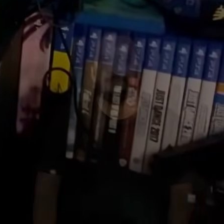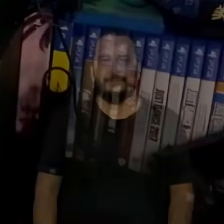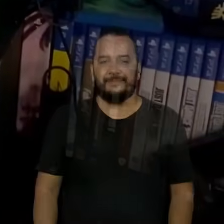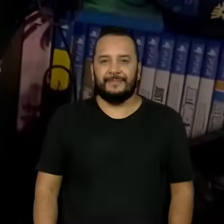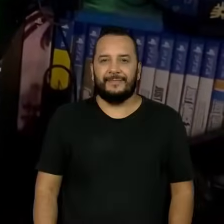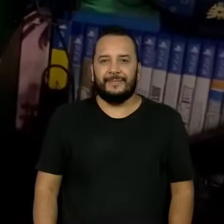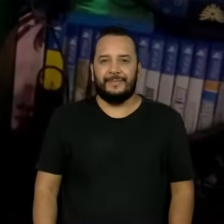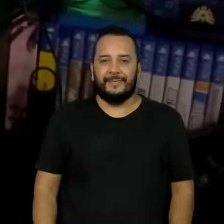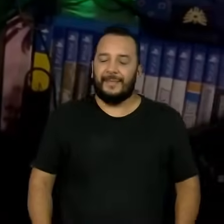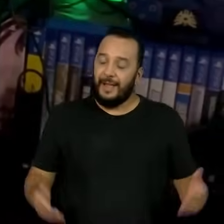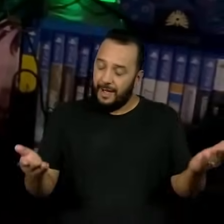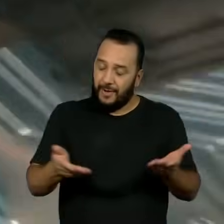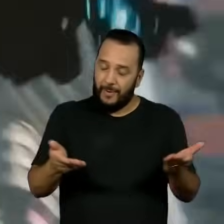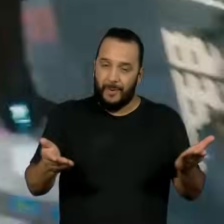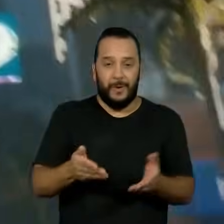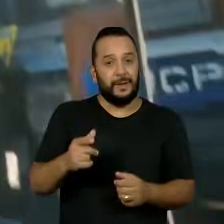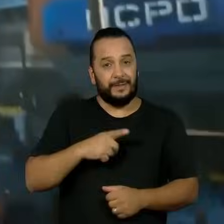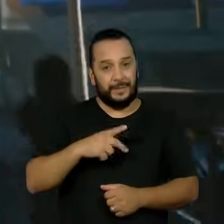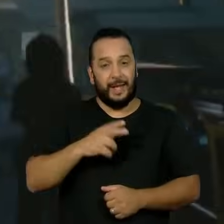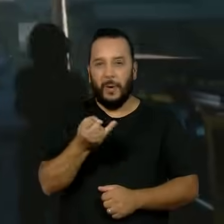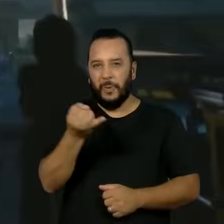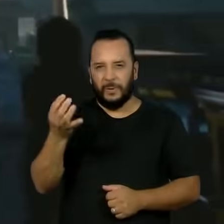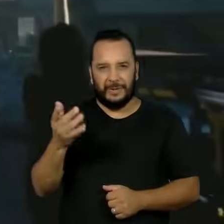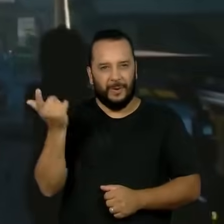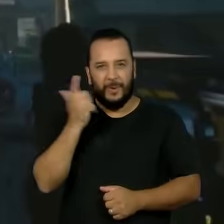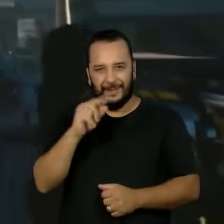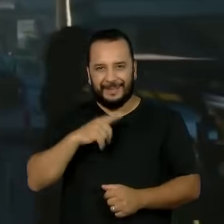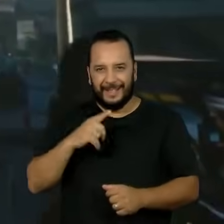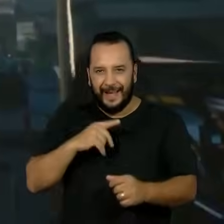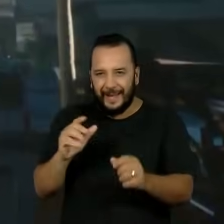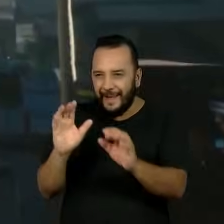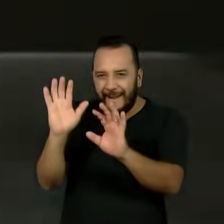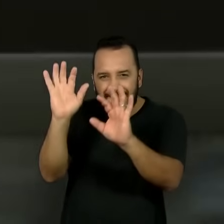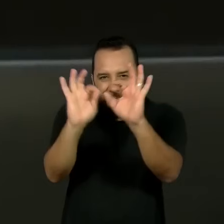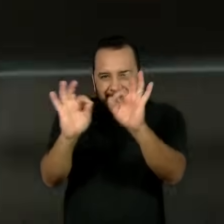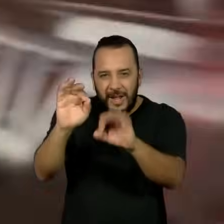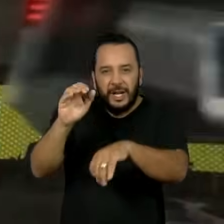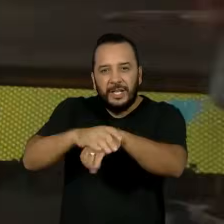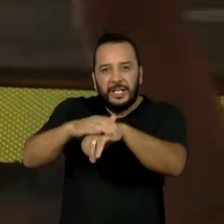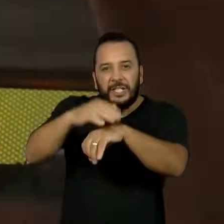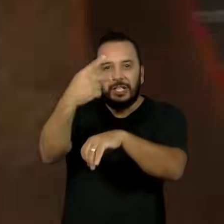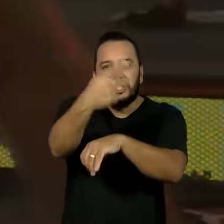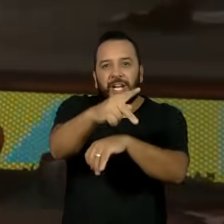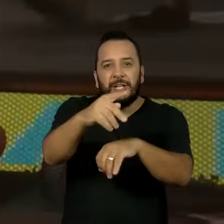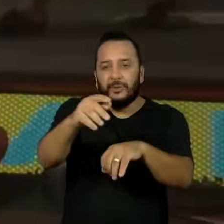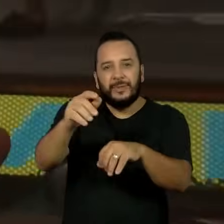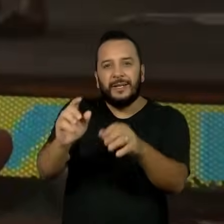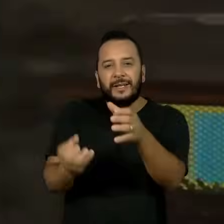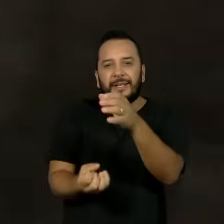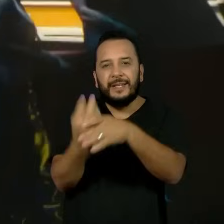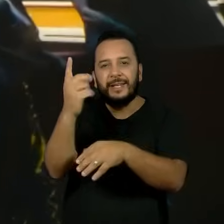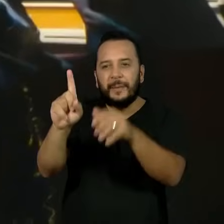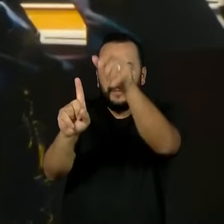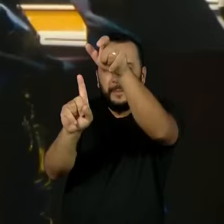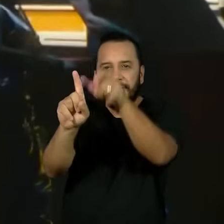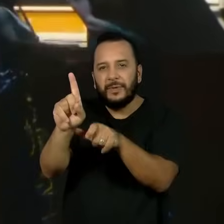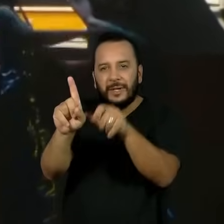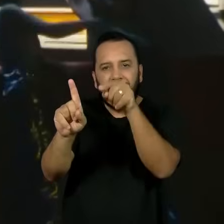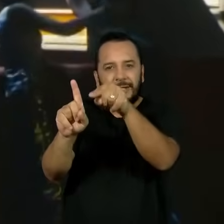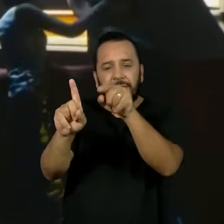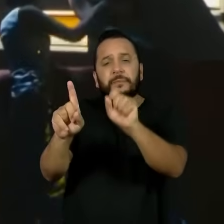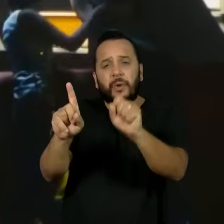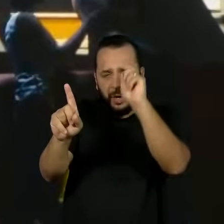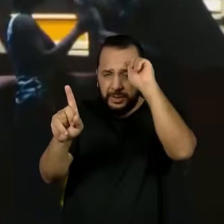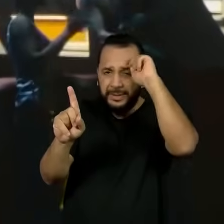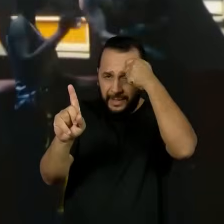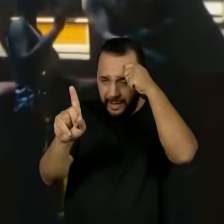Agora a gente tem jogos que a gente consegue customizar, que nem o Cyberpunk, que você entra, você faz seu personagem, você pode colocar ele negro. Então